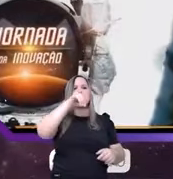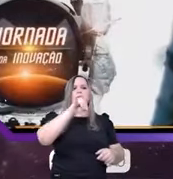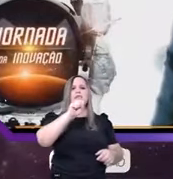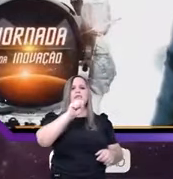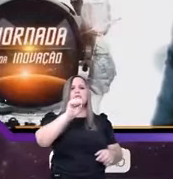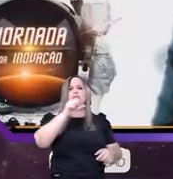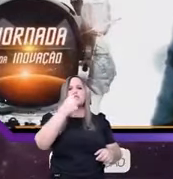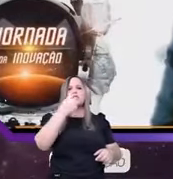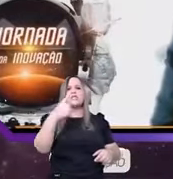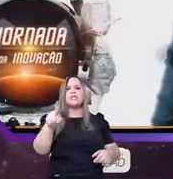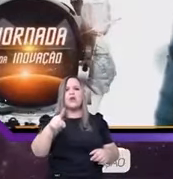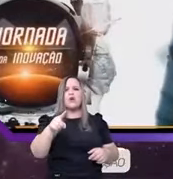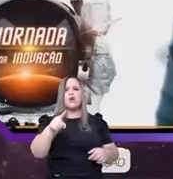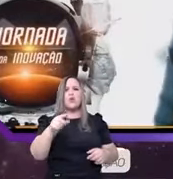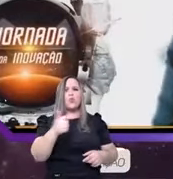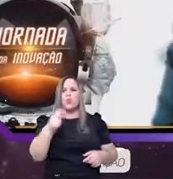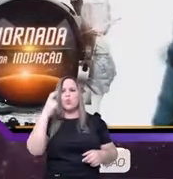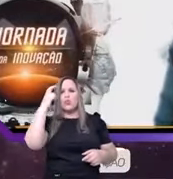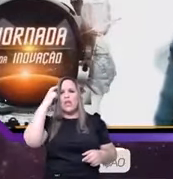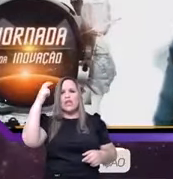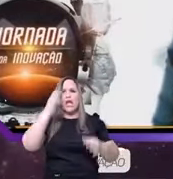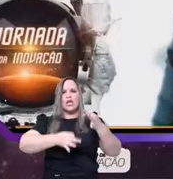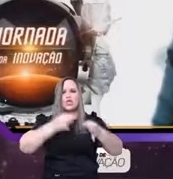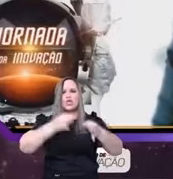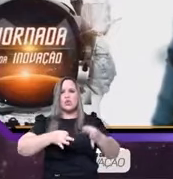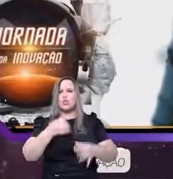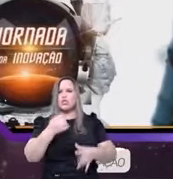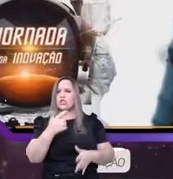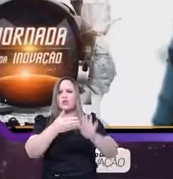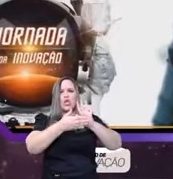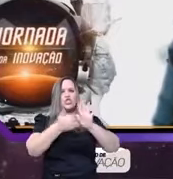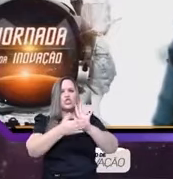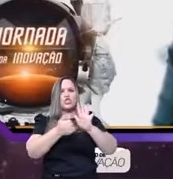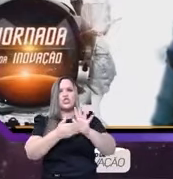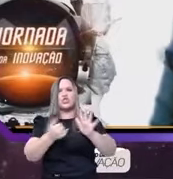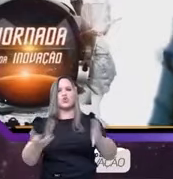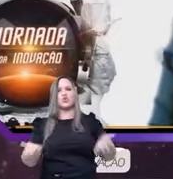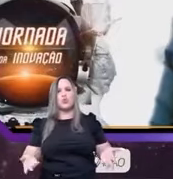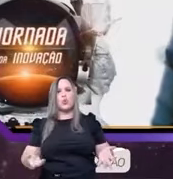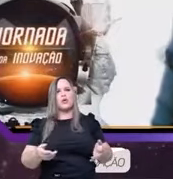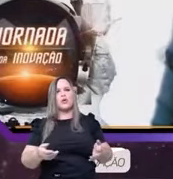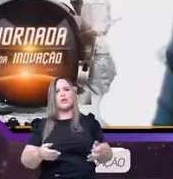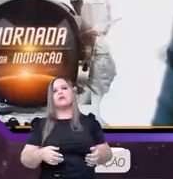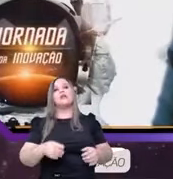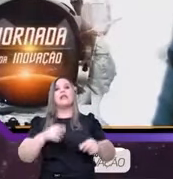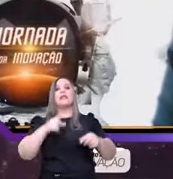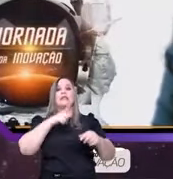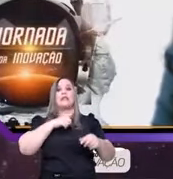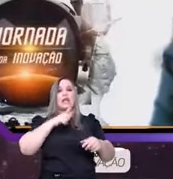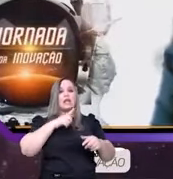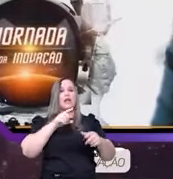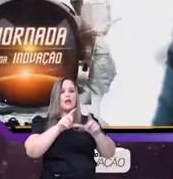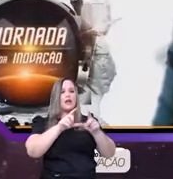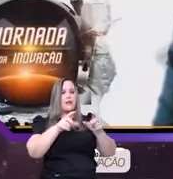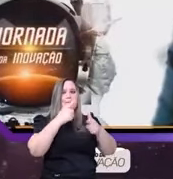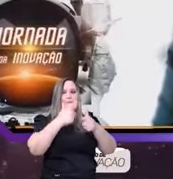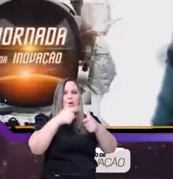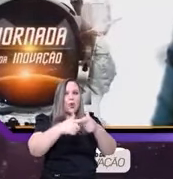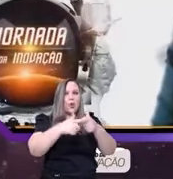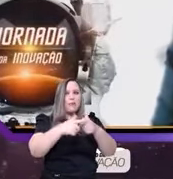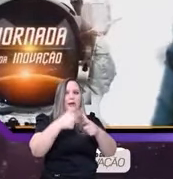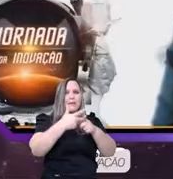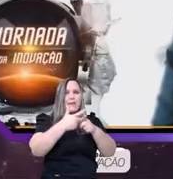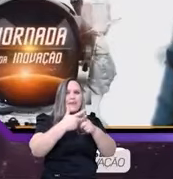a ideia de realizar a justiça. A missão dessas instituições está associada à ideia de solucionar conflitos. E por que essa